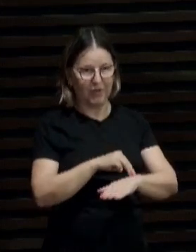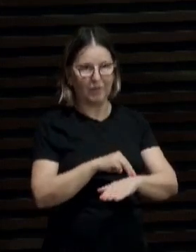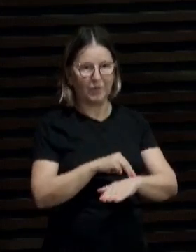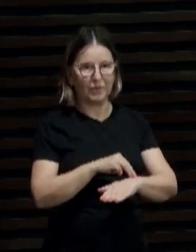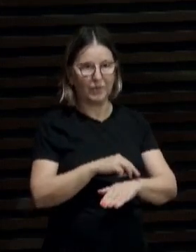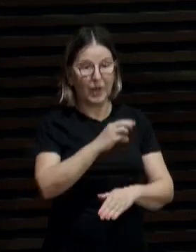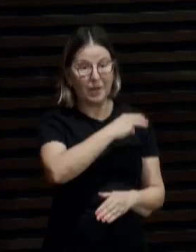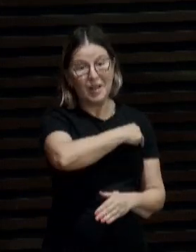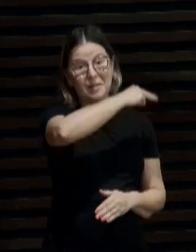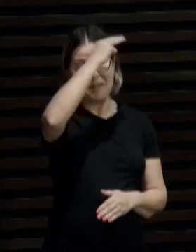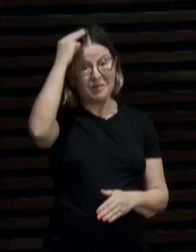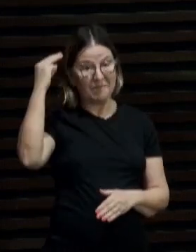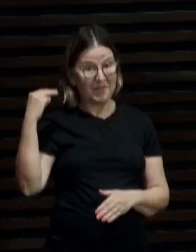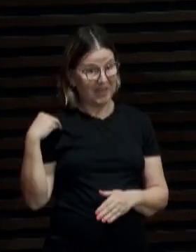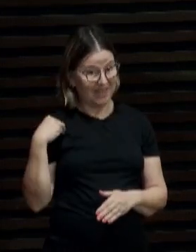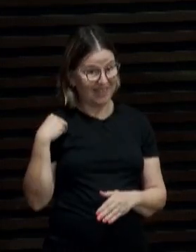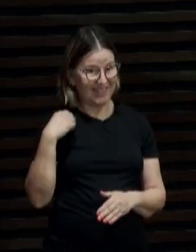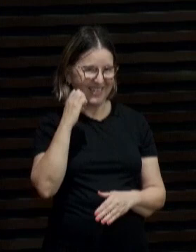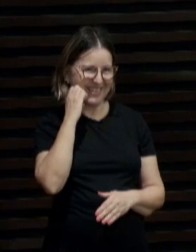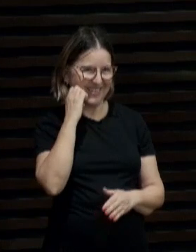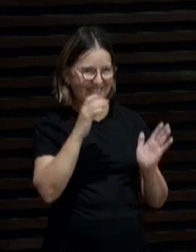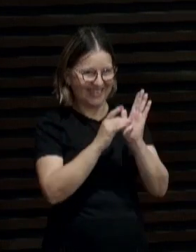era membro da igreja de Éfeso.